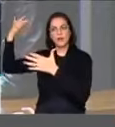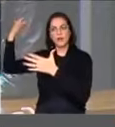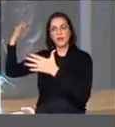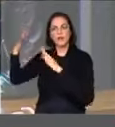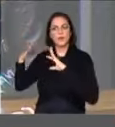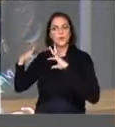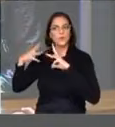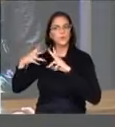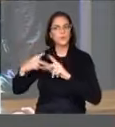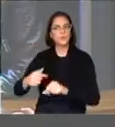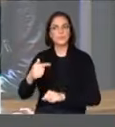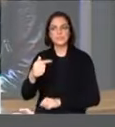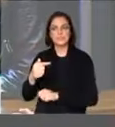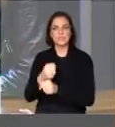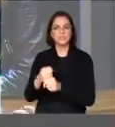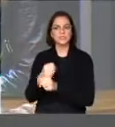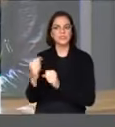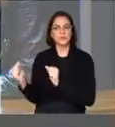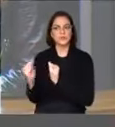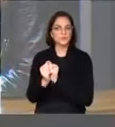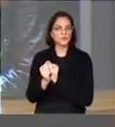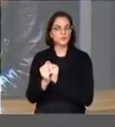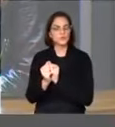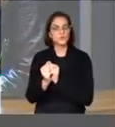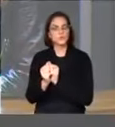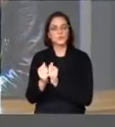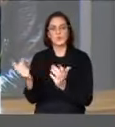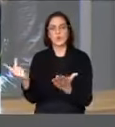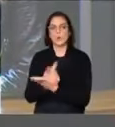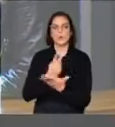passou nos últimos 7 anos, desde que a gente está junto.